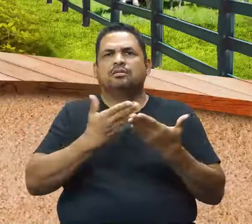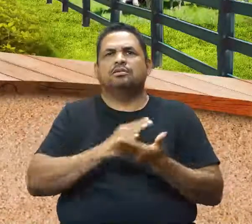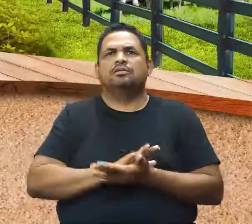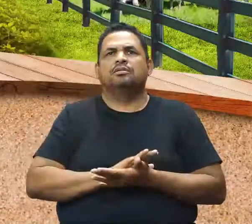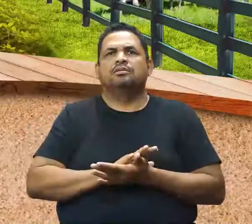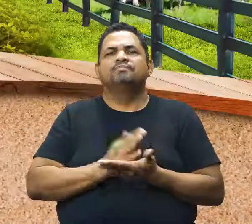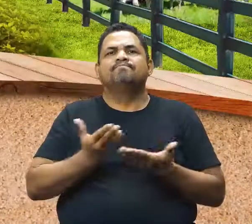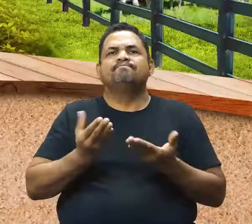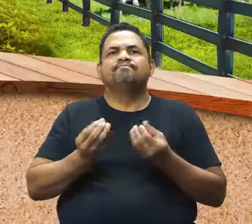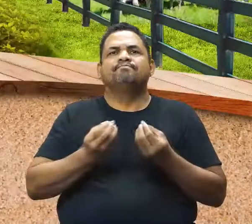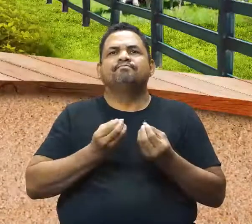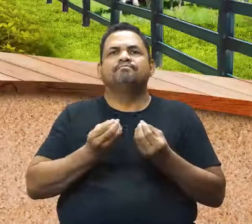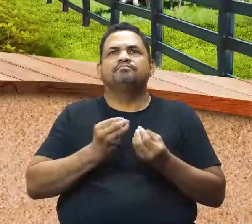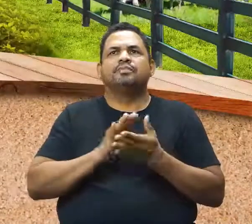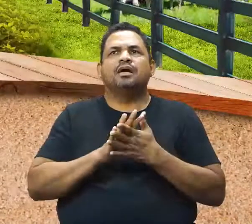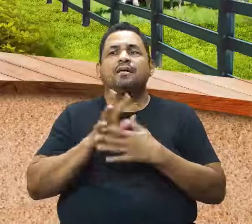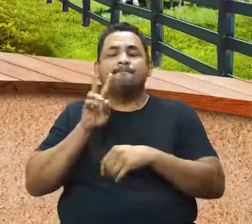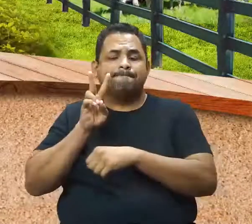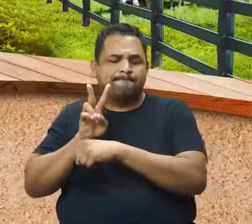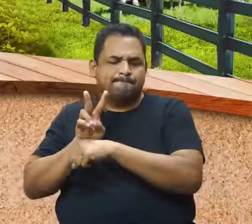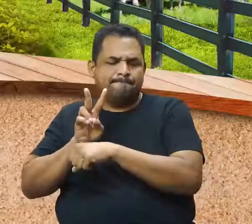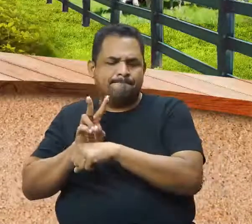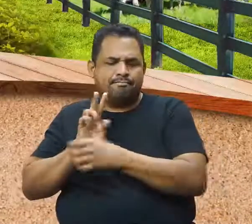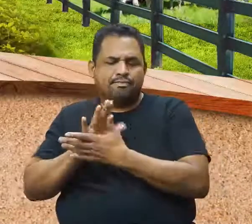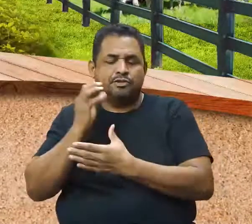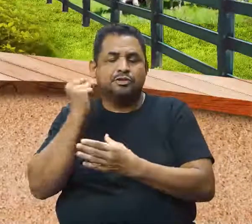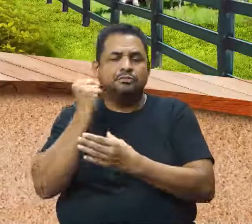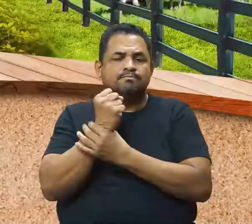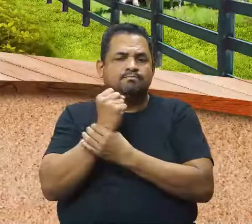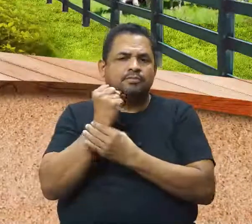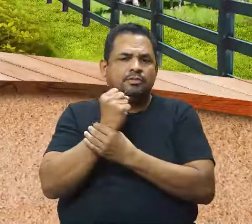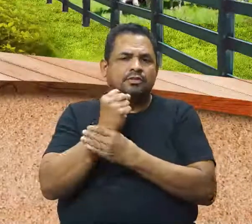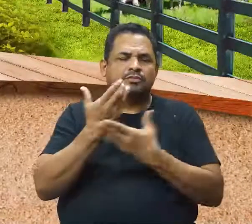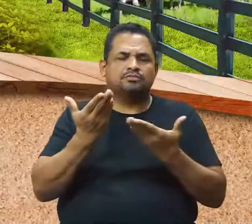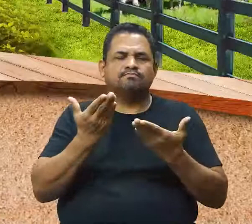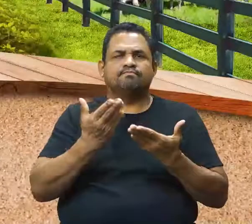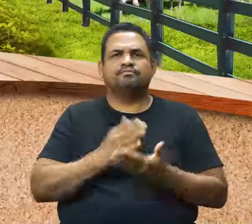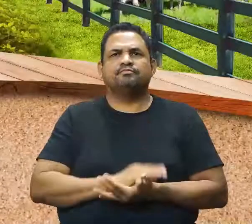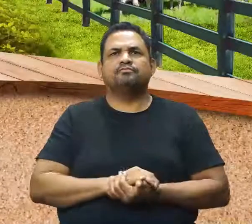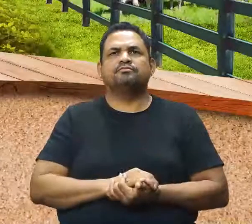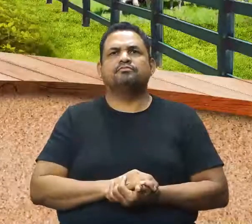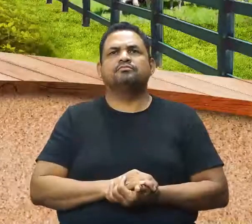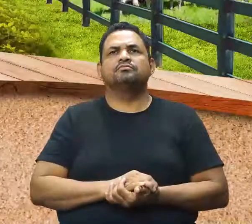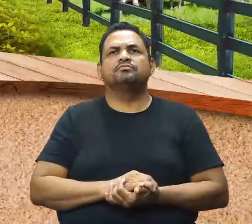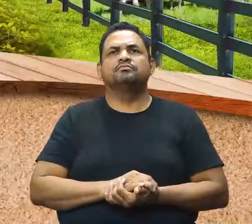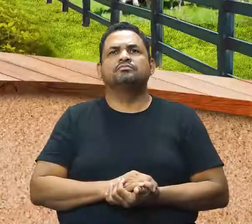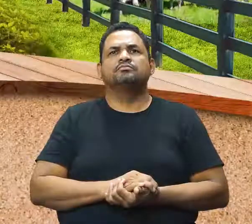de forma a proteger e garantir uma...